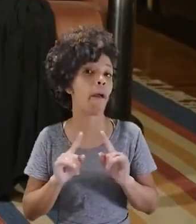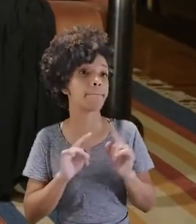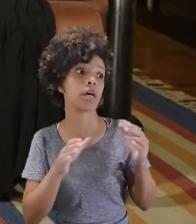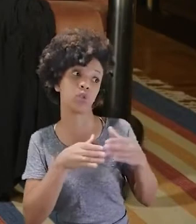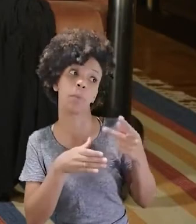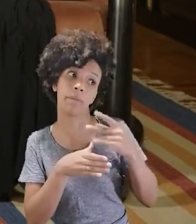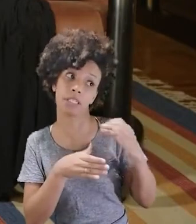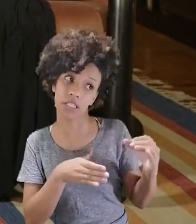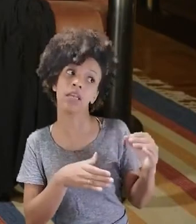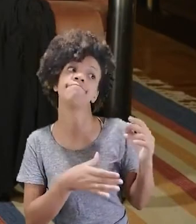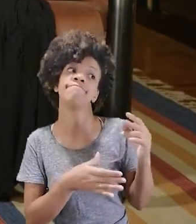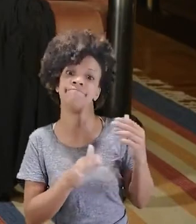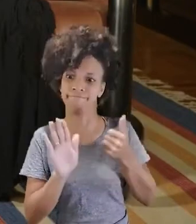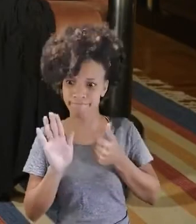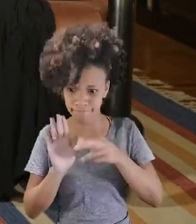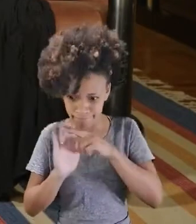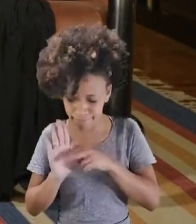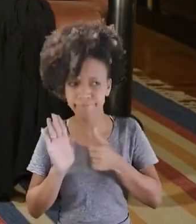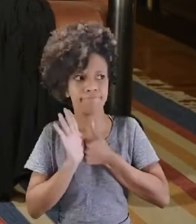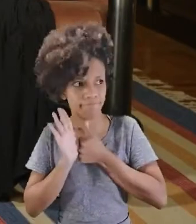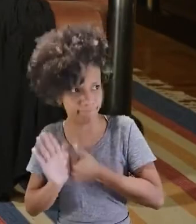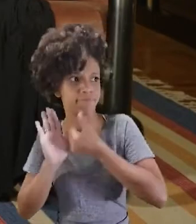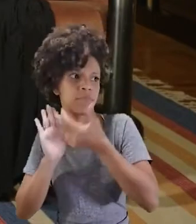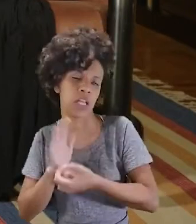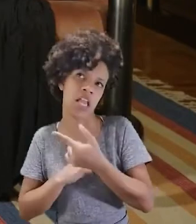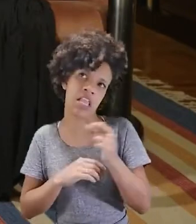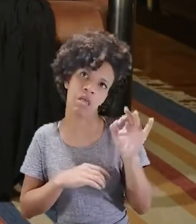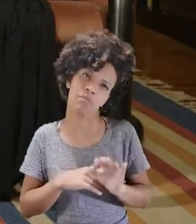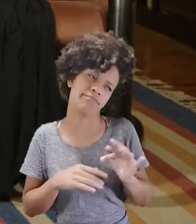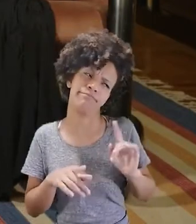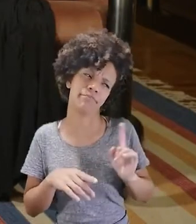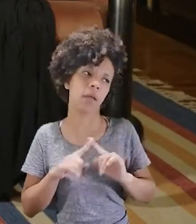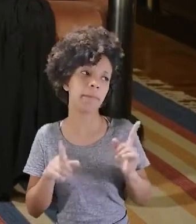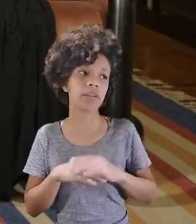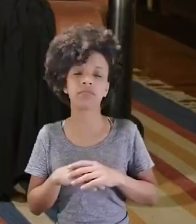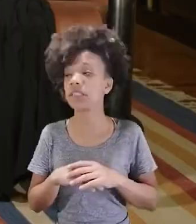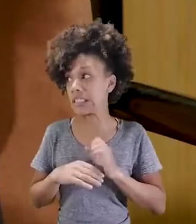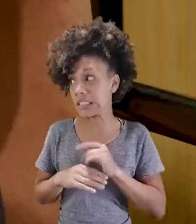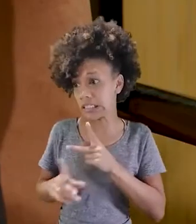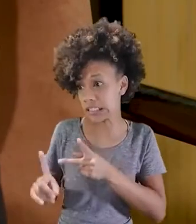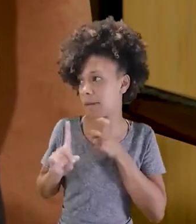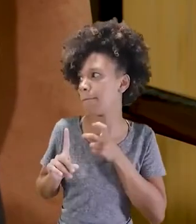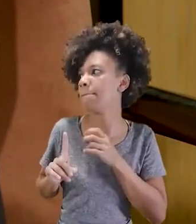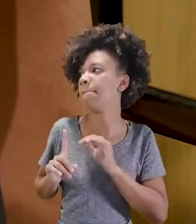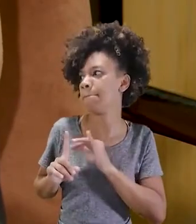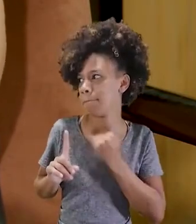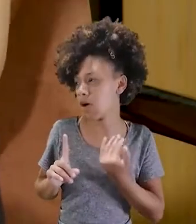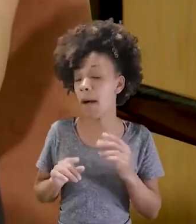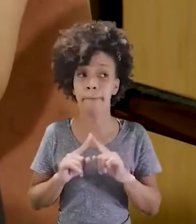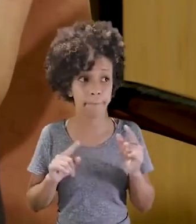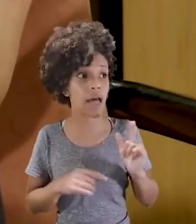Eles seguem Claro que não dá pra Olá você que ninguém né daí foi pelo vai pagar mas assim mas